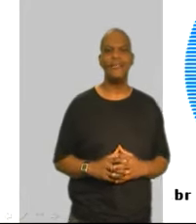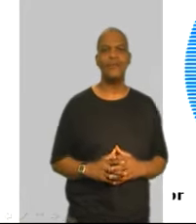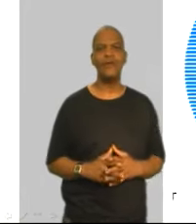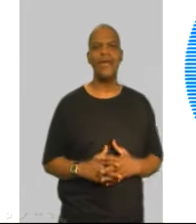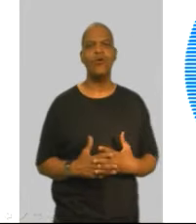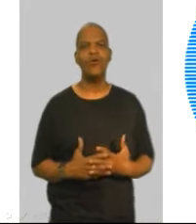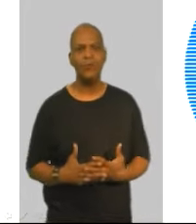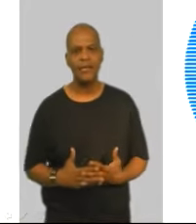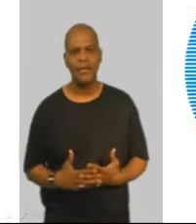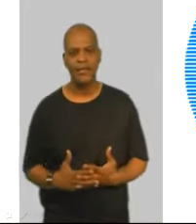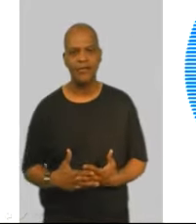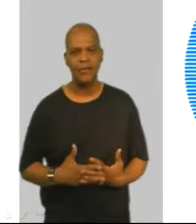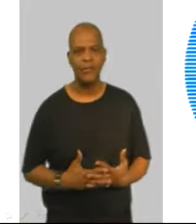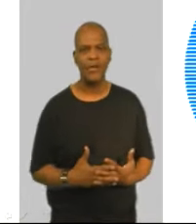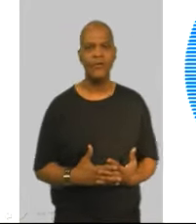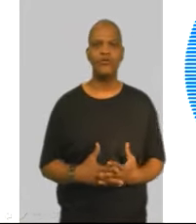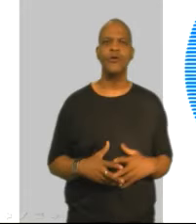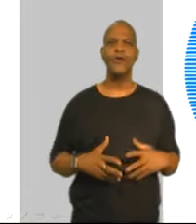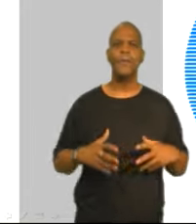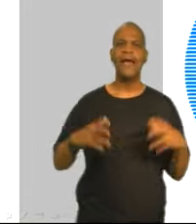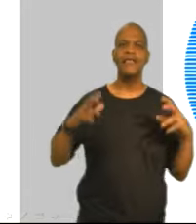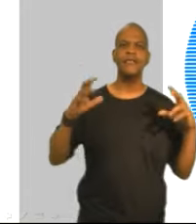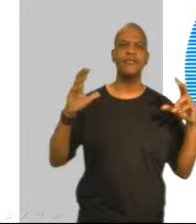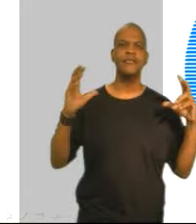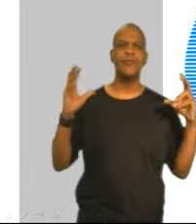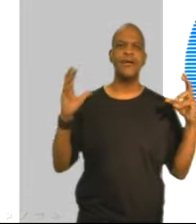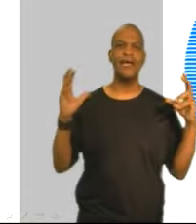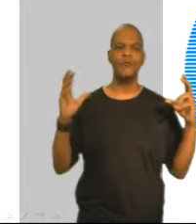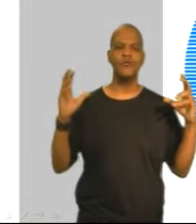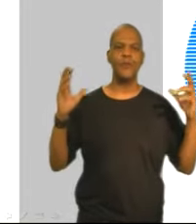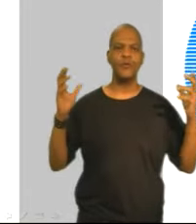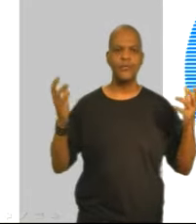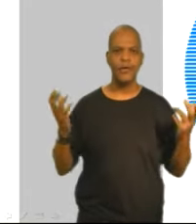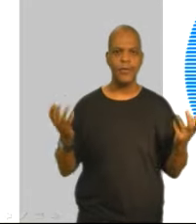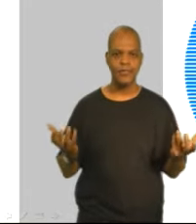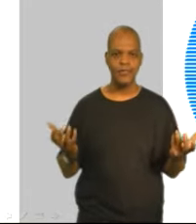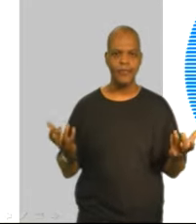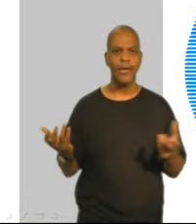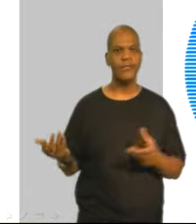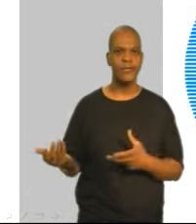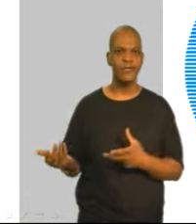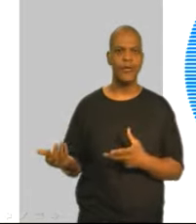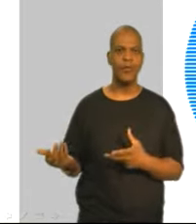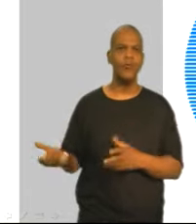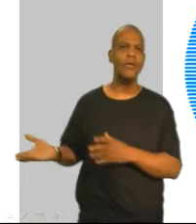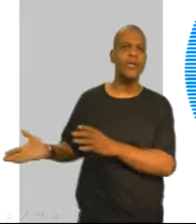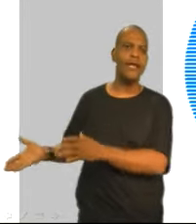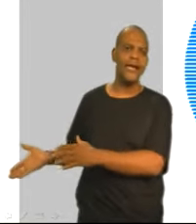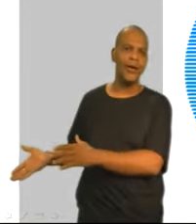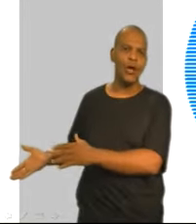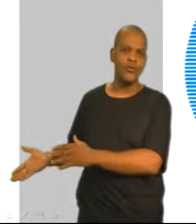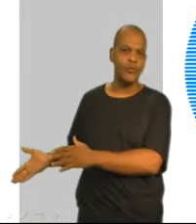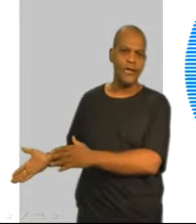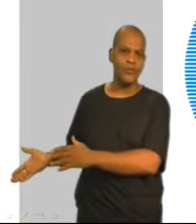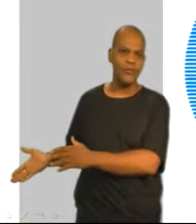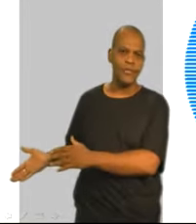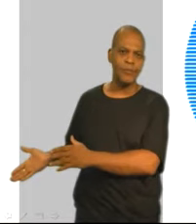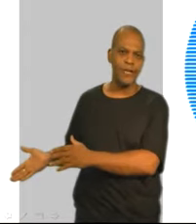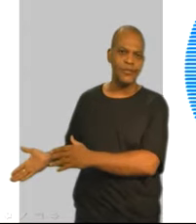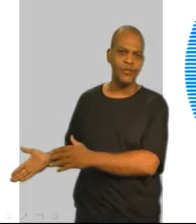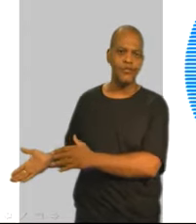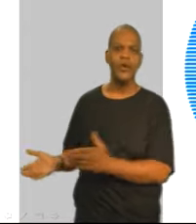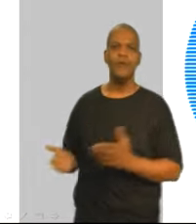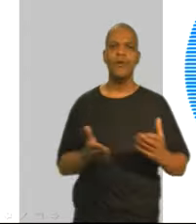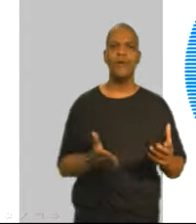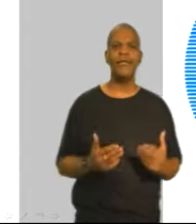de cooperação econômica. O que que significa isso? Países que são banhados pelo Oceano Pacífico, é isso que eles têm em comum, e aí é lógico que o Brasil não